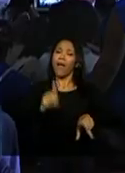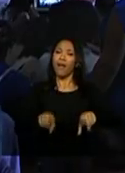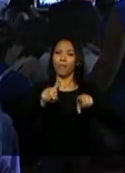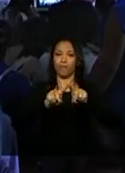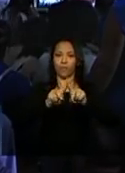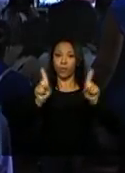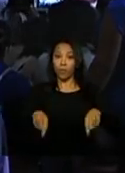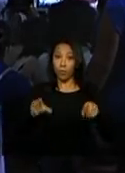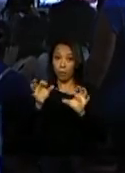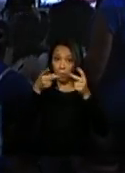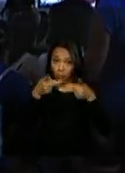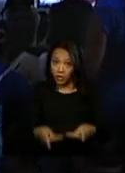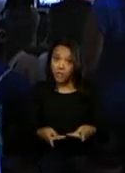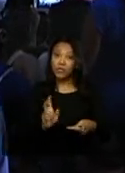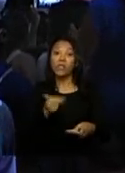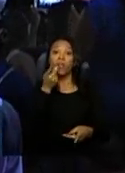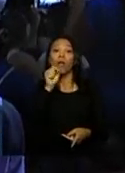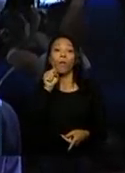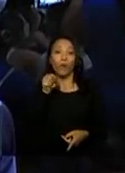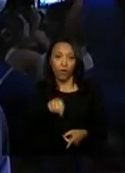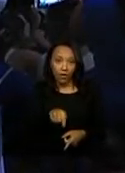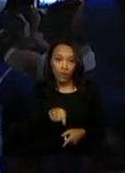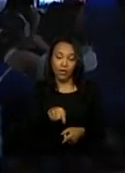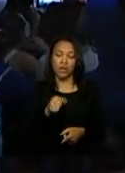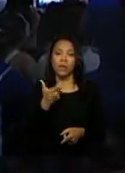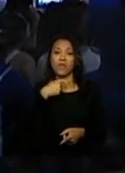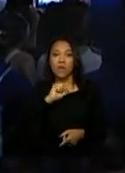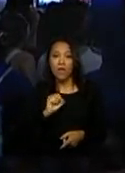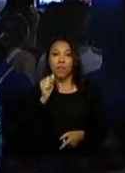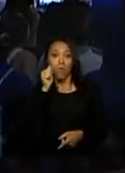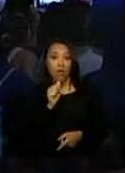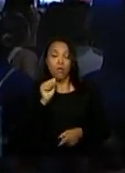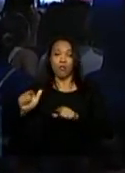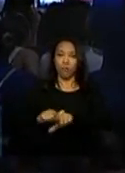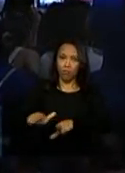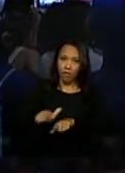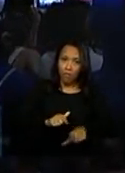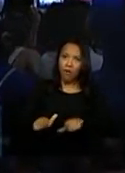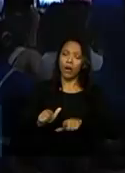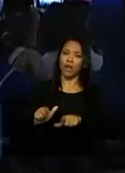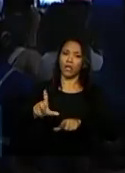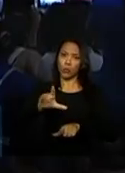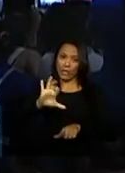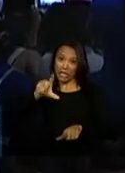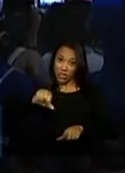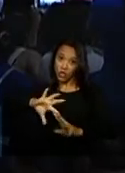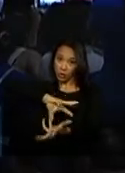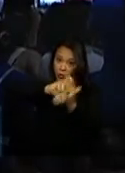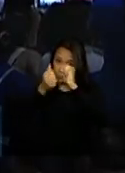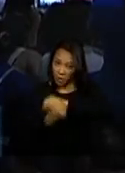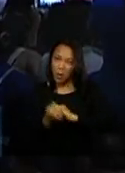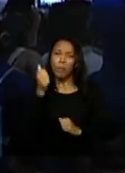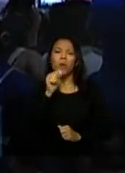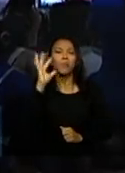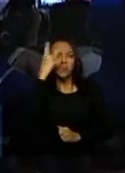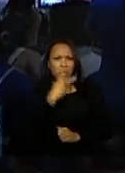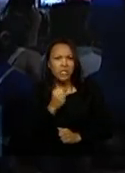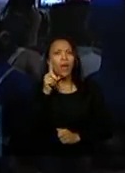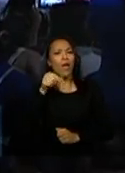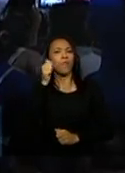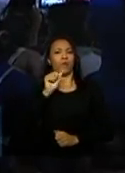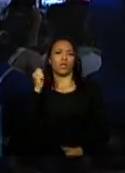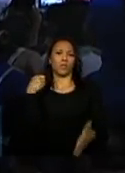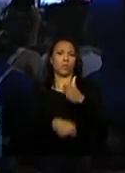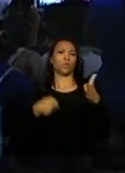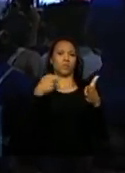projeto que diz que catadora tem que estar à frente do processo. Mulher bonita é mulher, né? Mulher que luta, né?